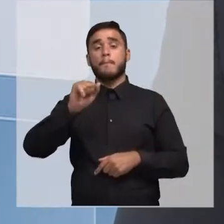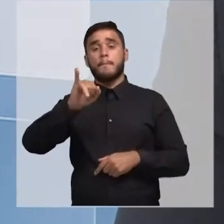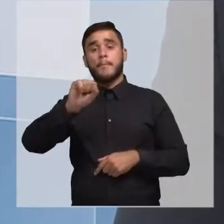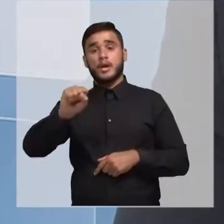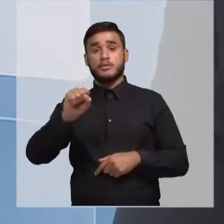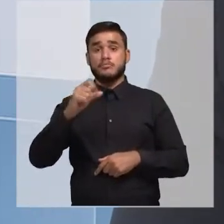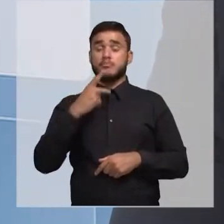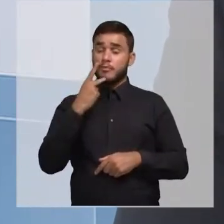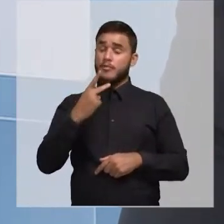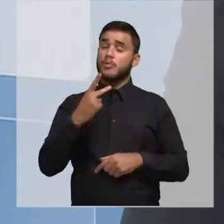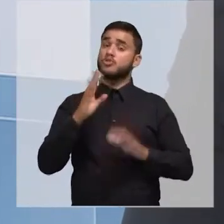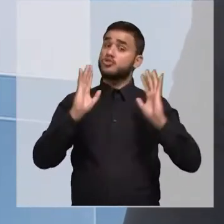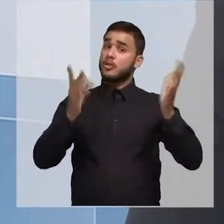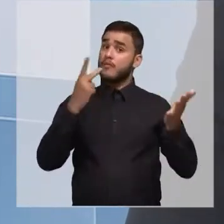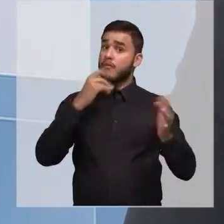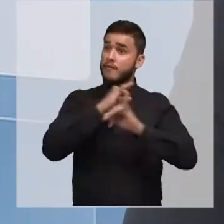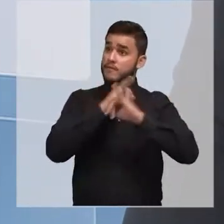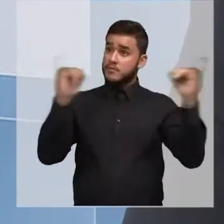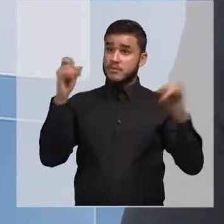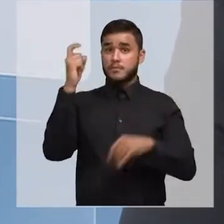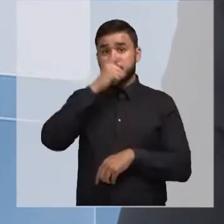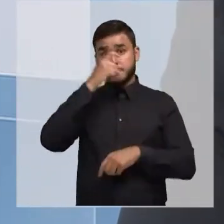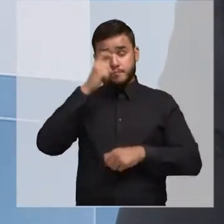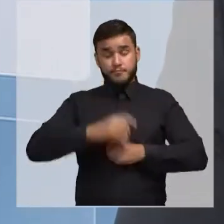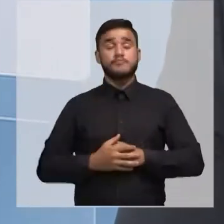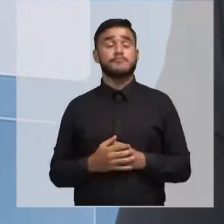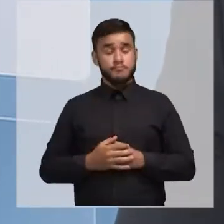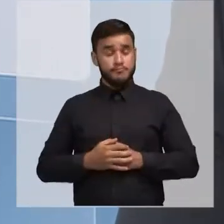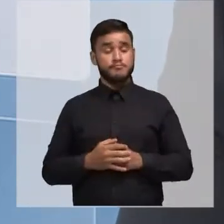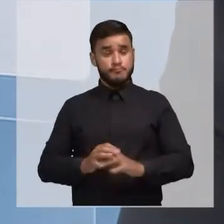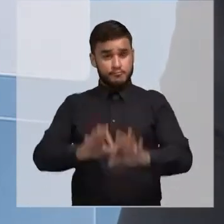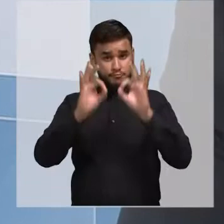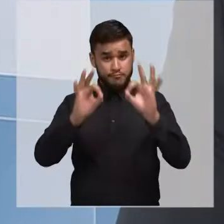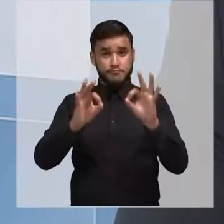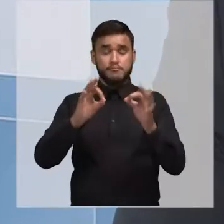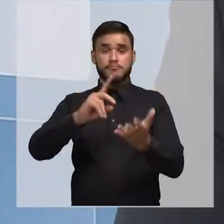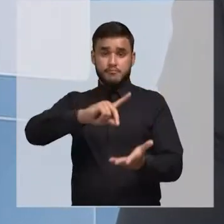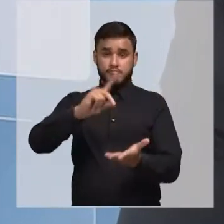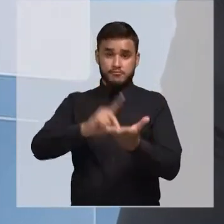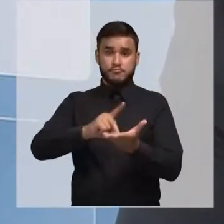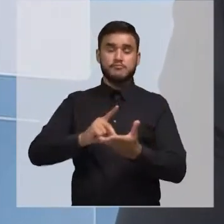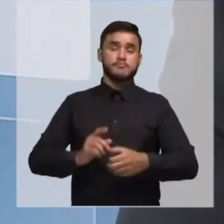que era mentira, e no outro dia, né? Sem dúvida. Já